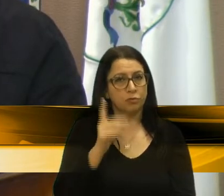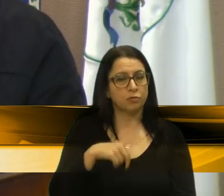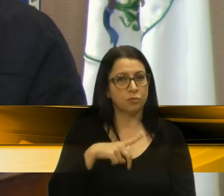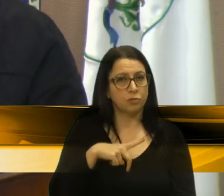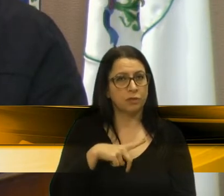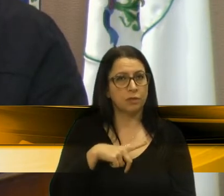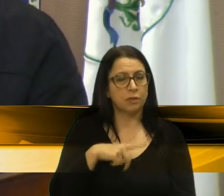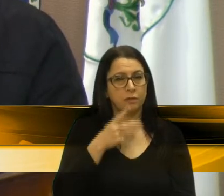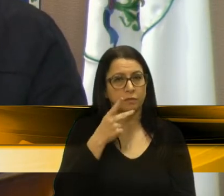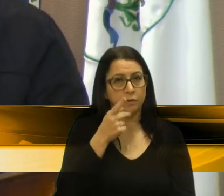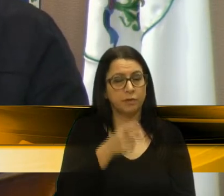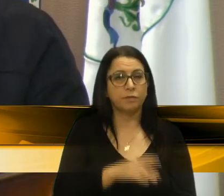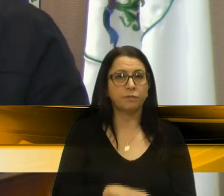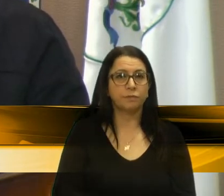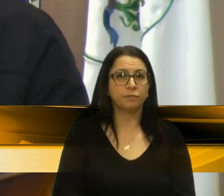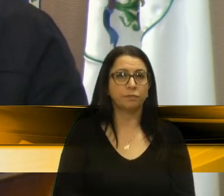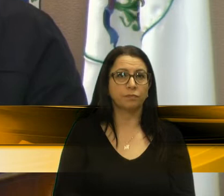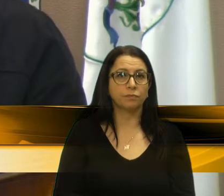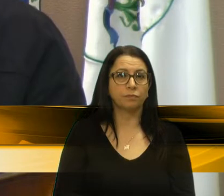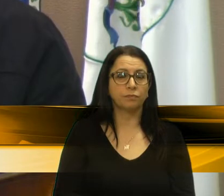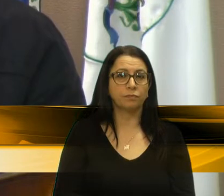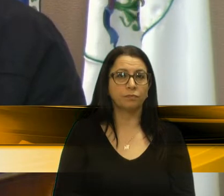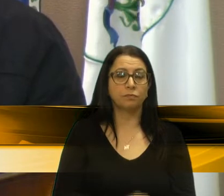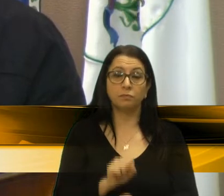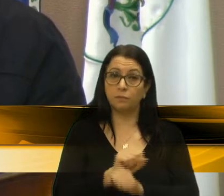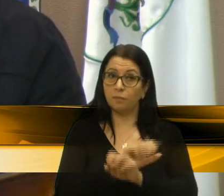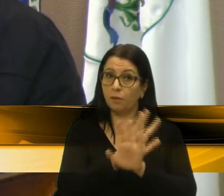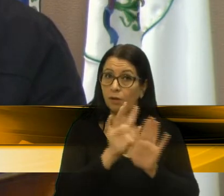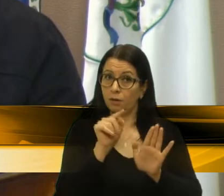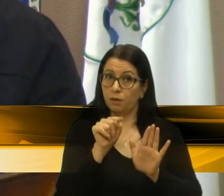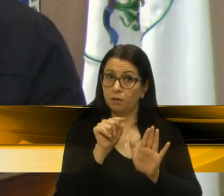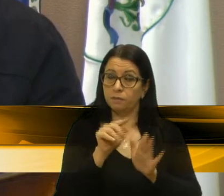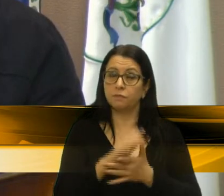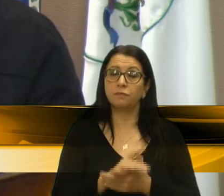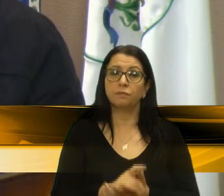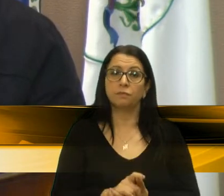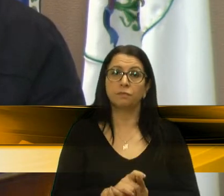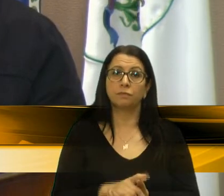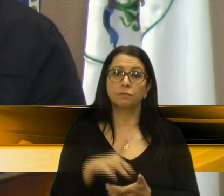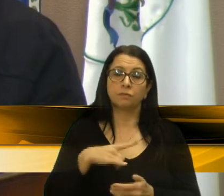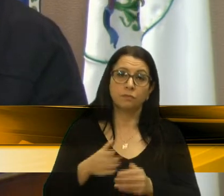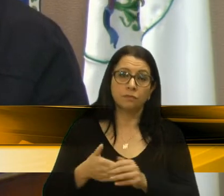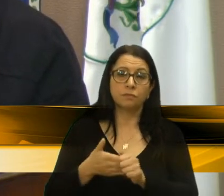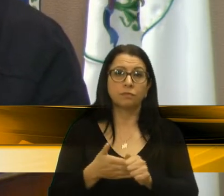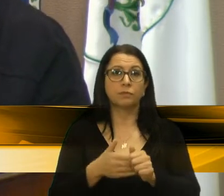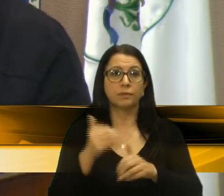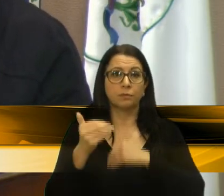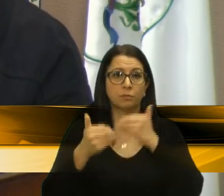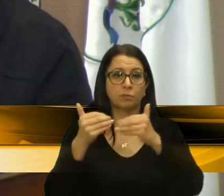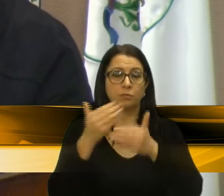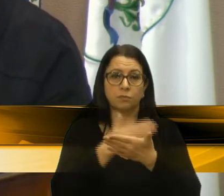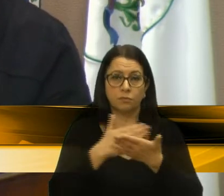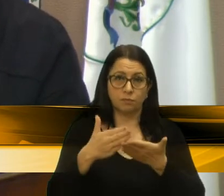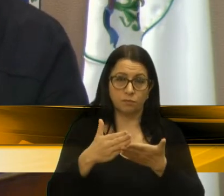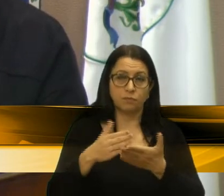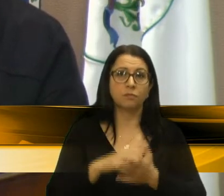fiz manifestações muito claras, até por ter acompanhado esse processo desde o